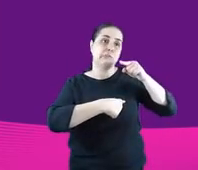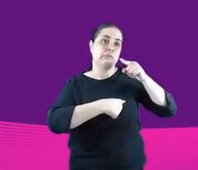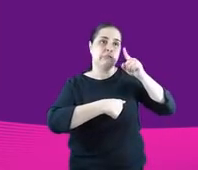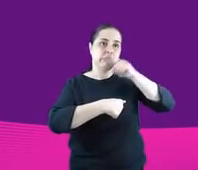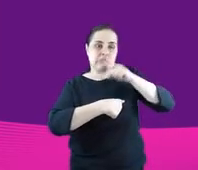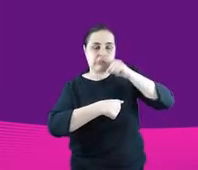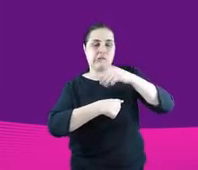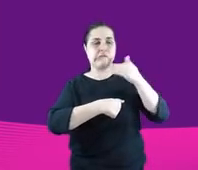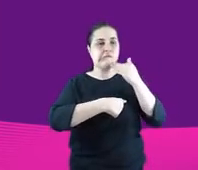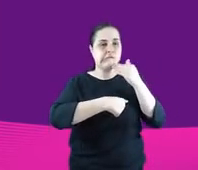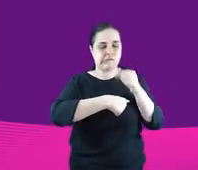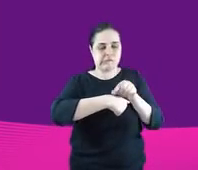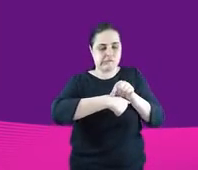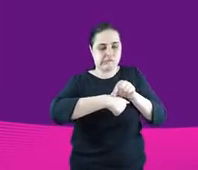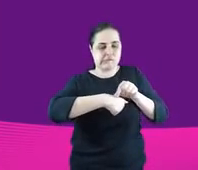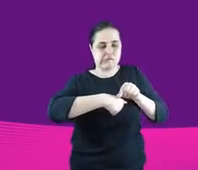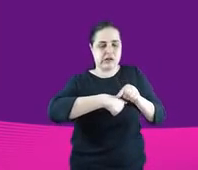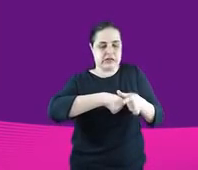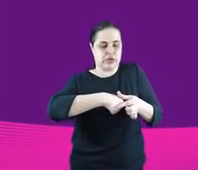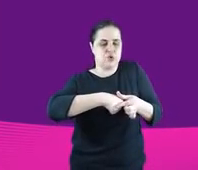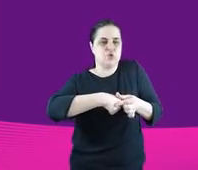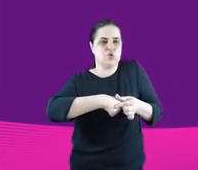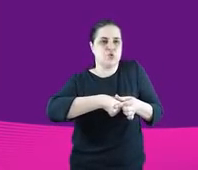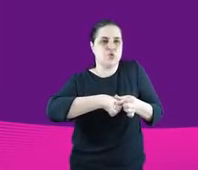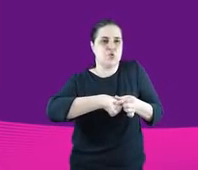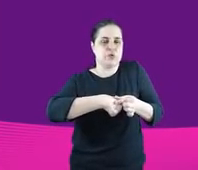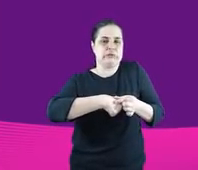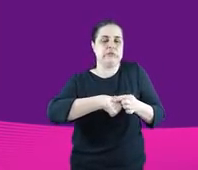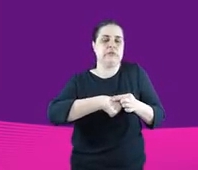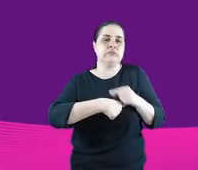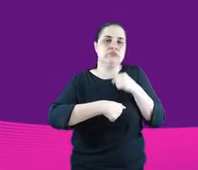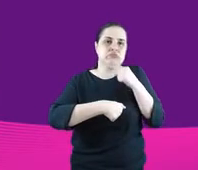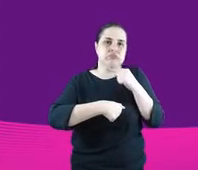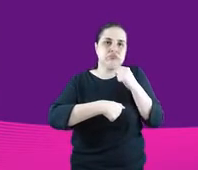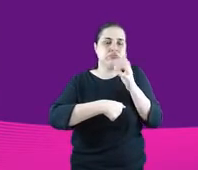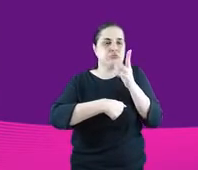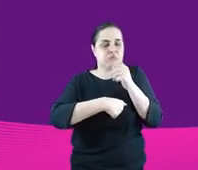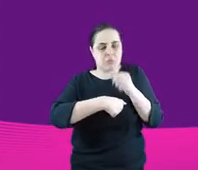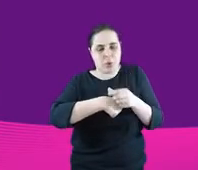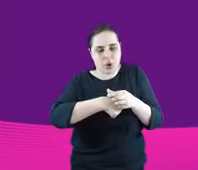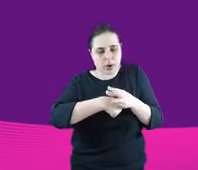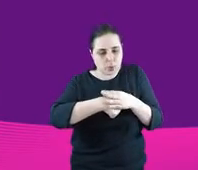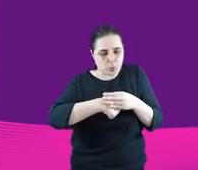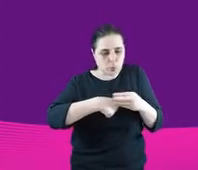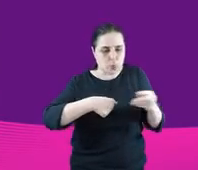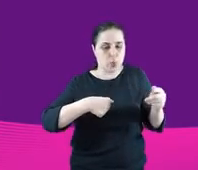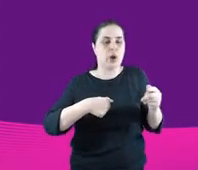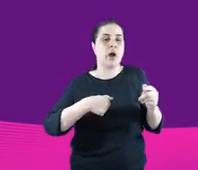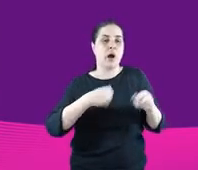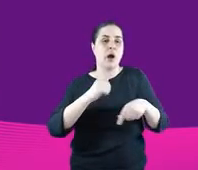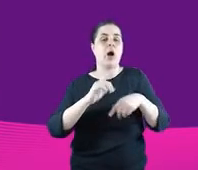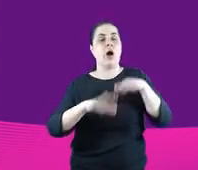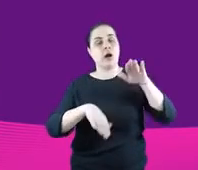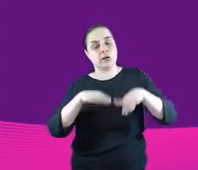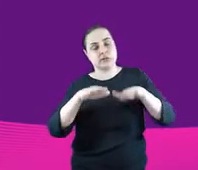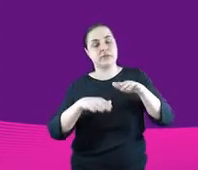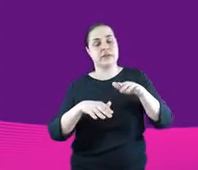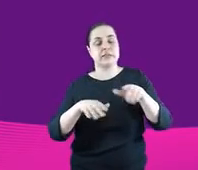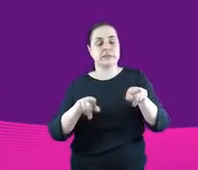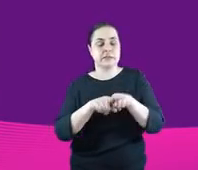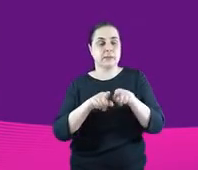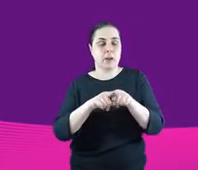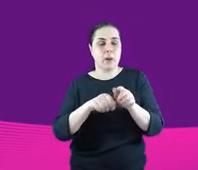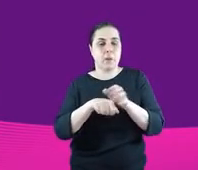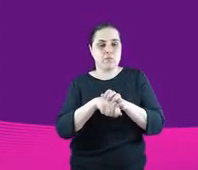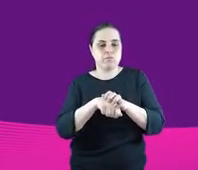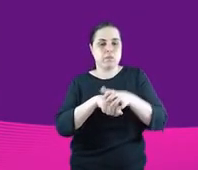seromas, que às vezes demoram a involuir, assim como uma coleção líquida ao redor de implantes pode chamar a atenção para uma segunda